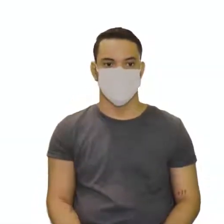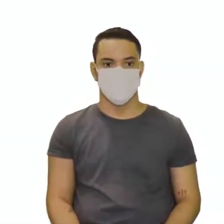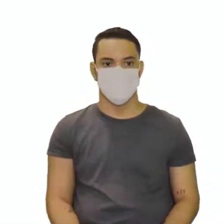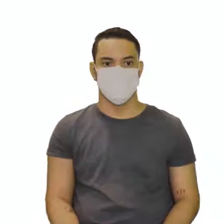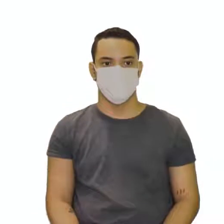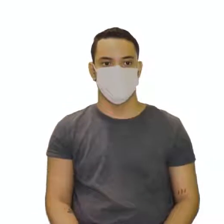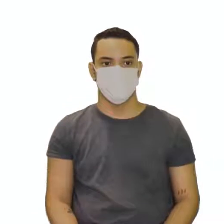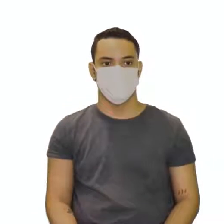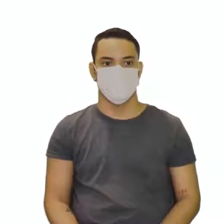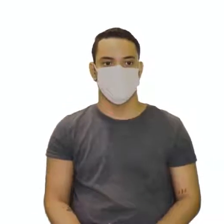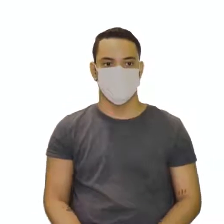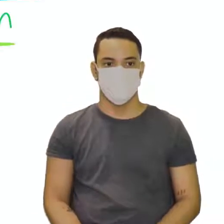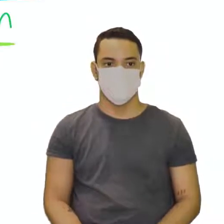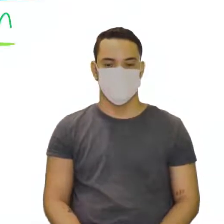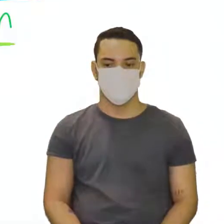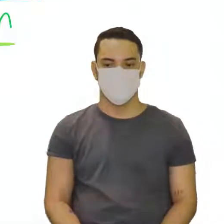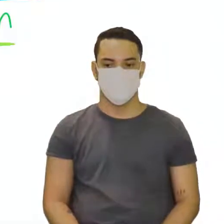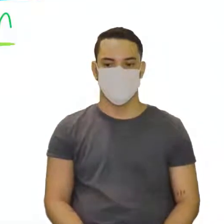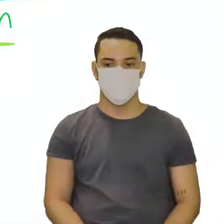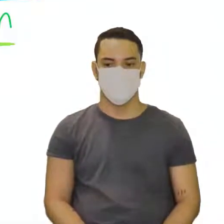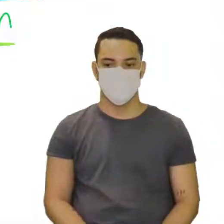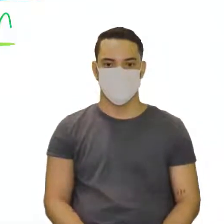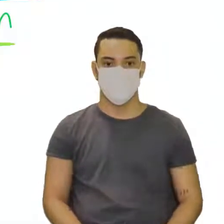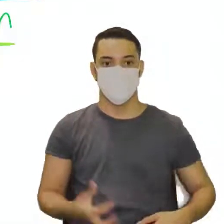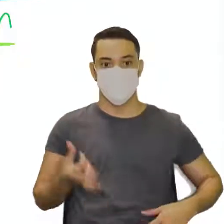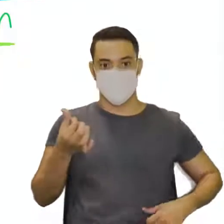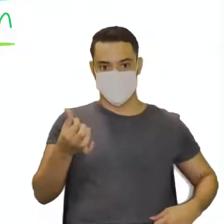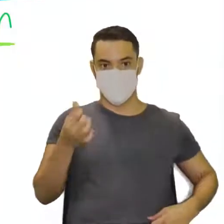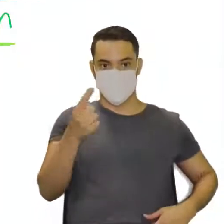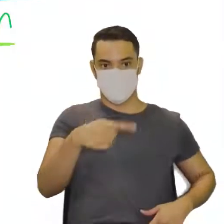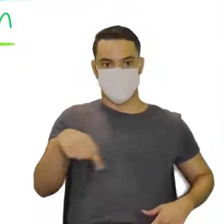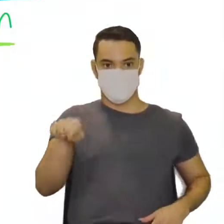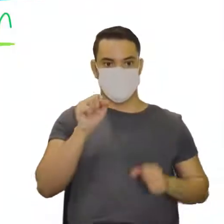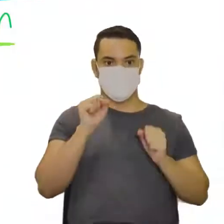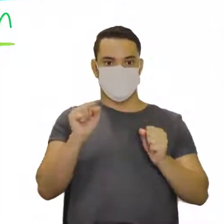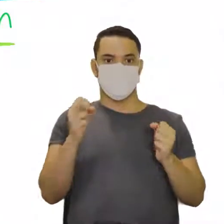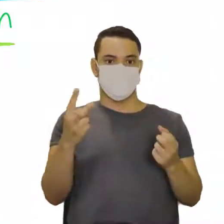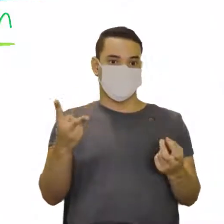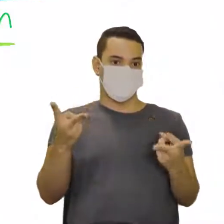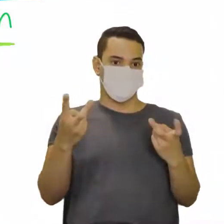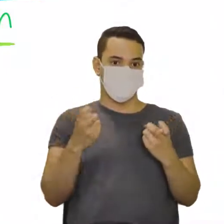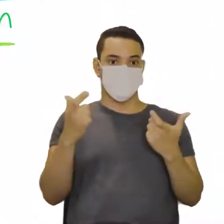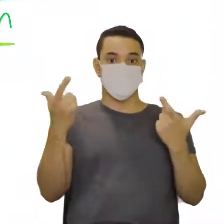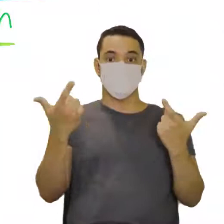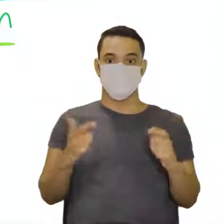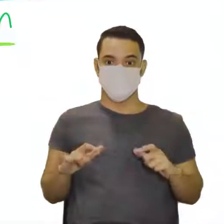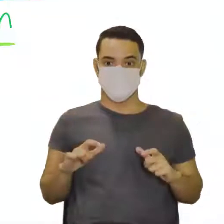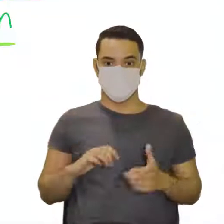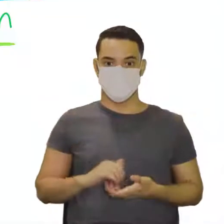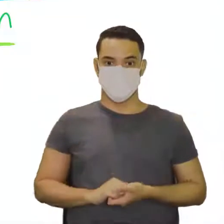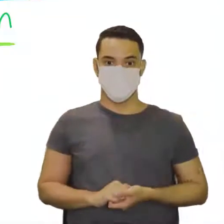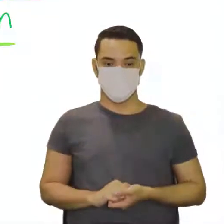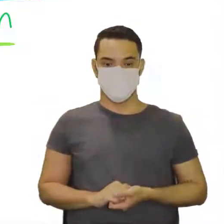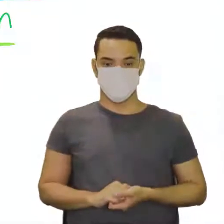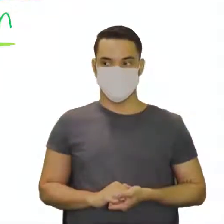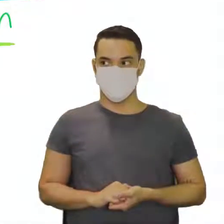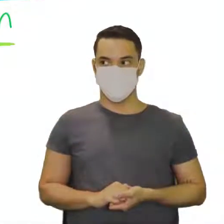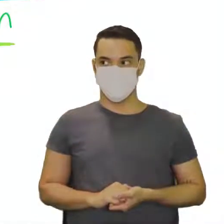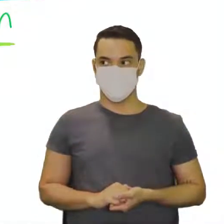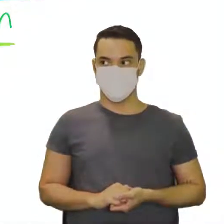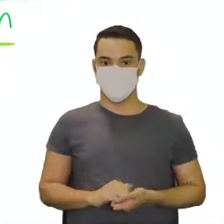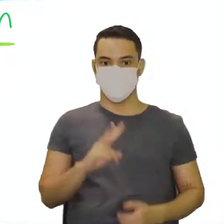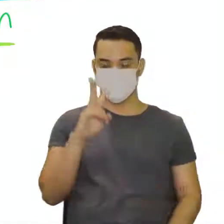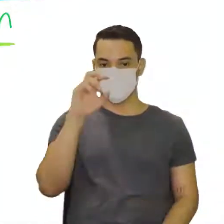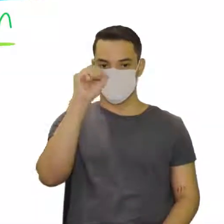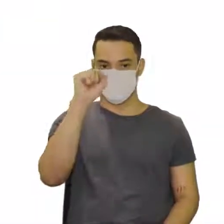ó. Esse 6 aqui, vocês podem perceber que ele vem de onde, ó? Da